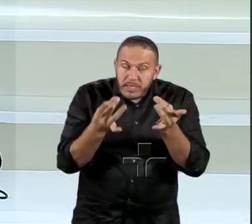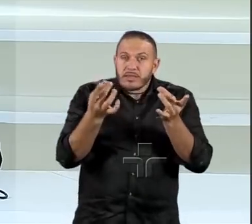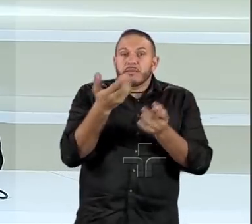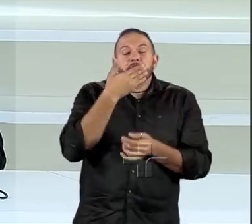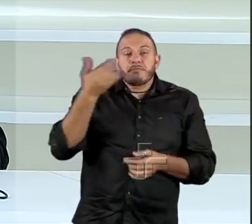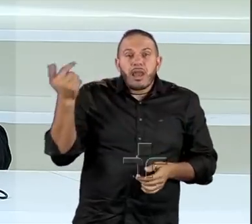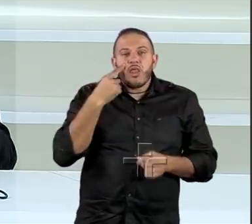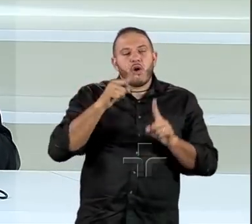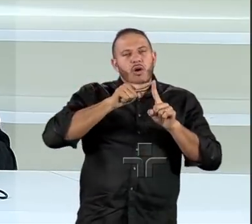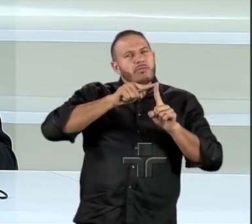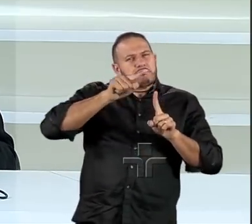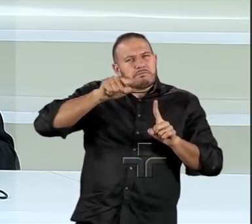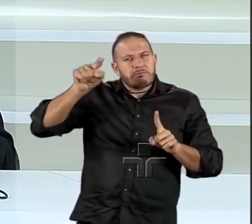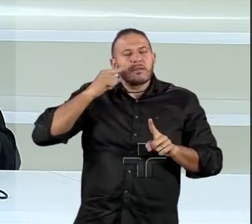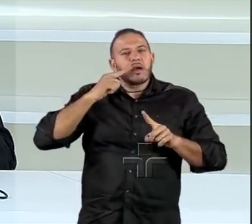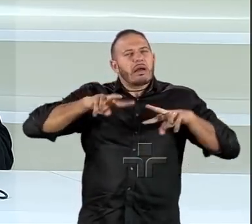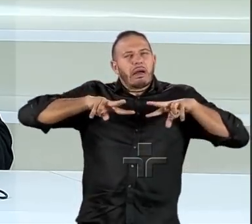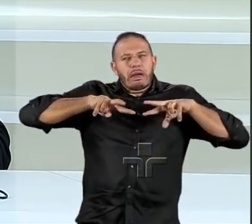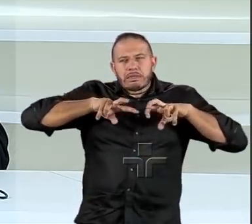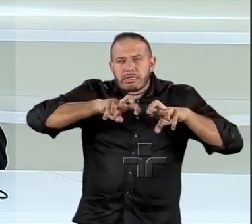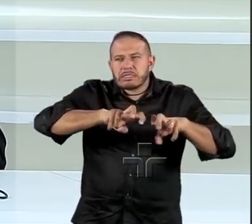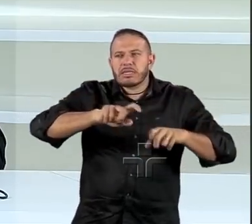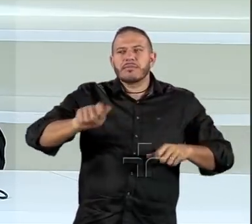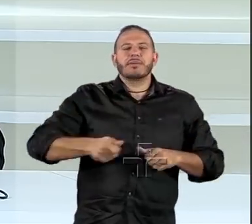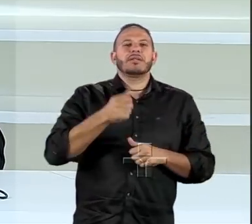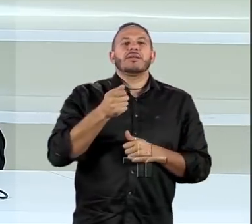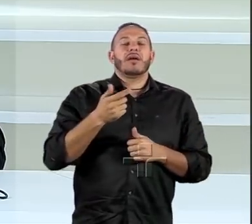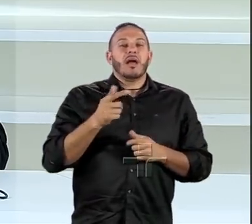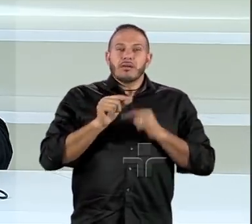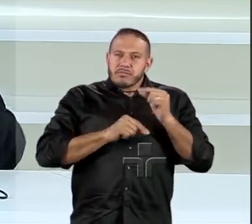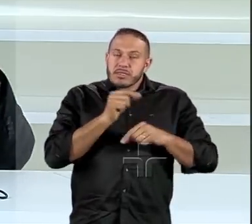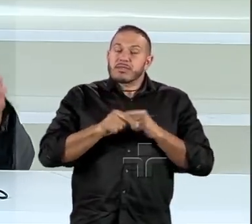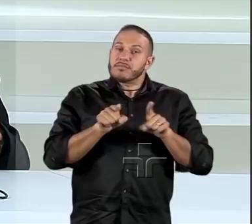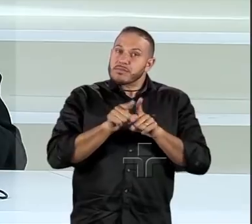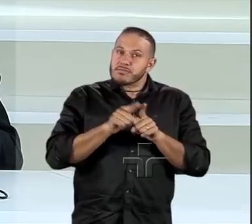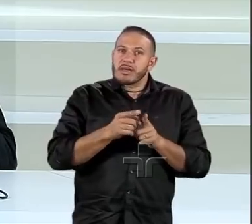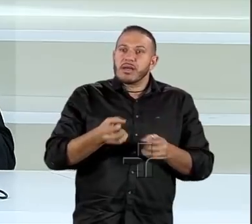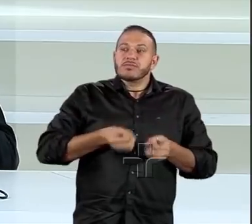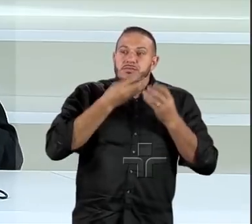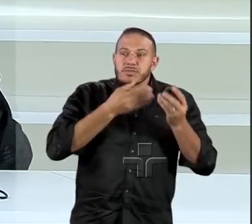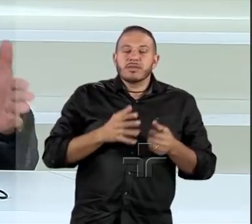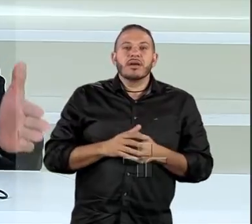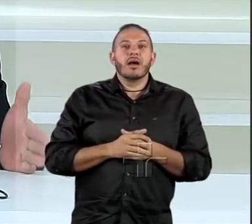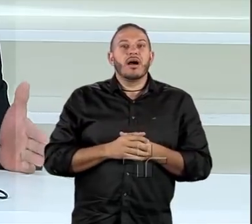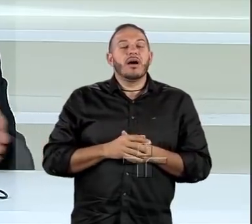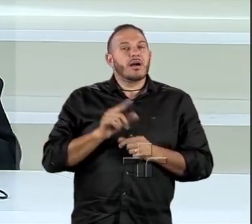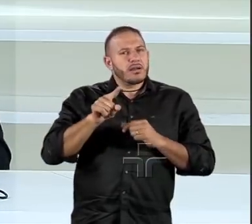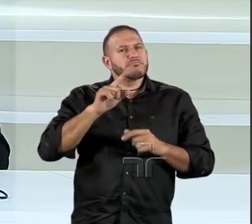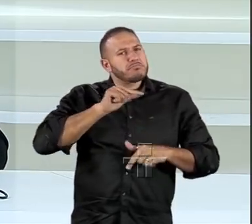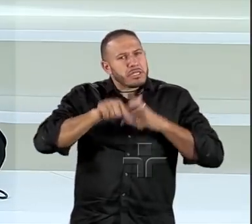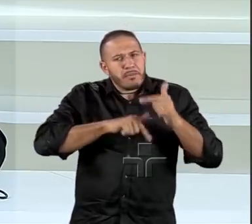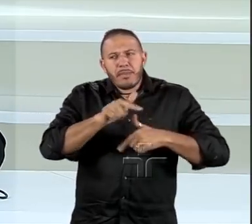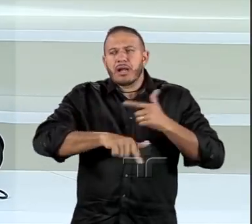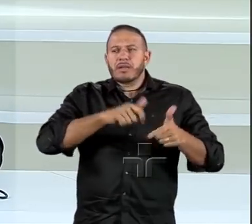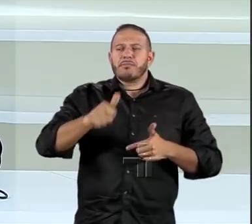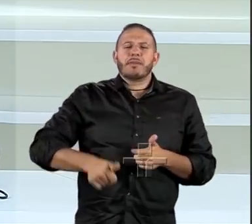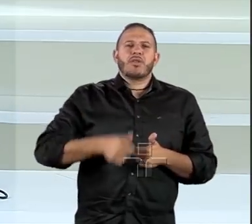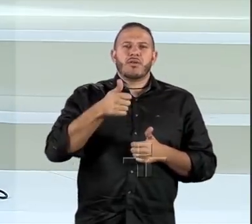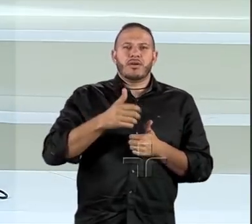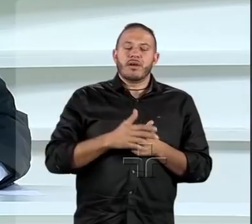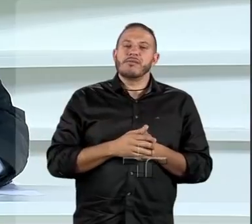indicador, analisar o indicador, informar bem a sociedade, faz com que a gente trabalhe melhor a gestão de saúde